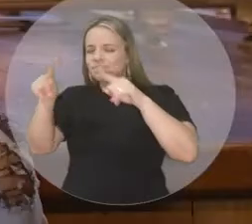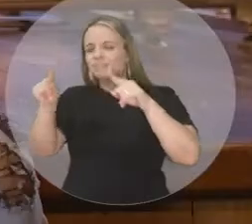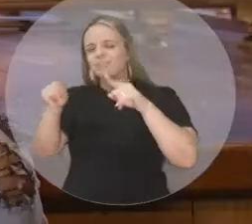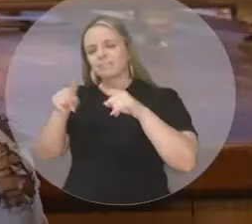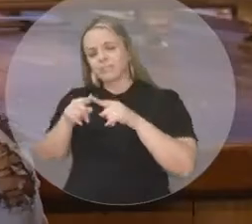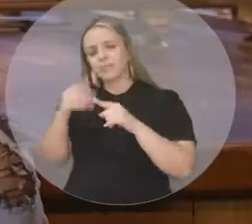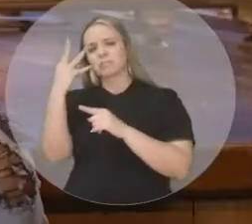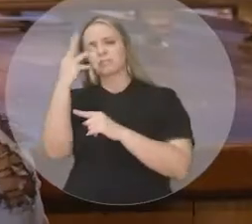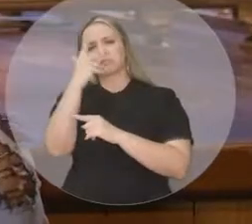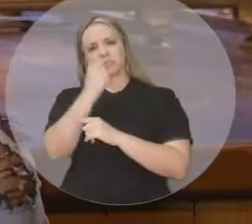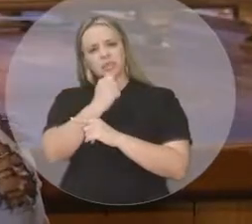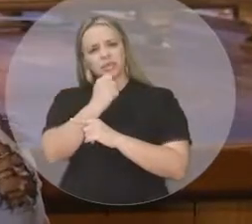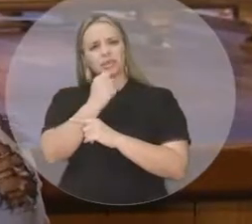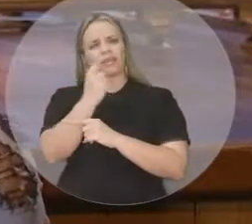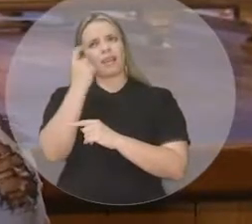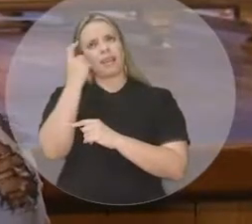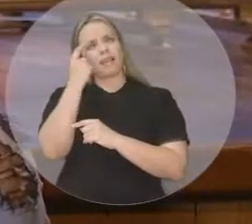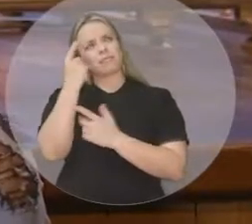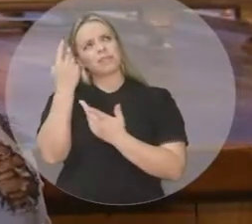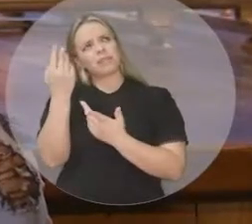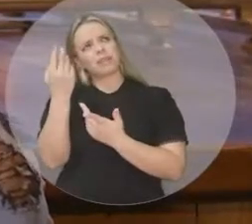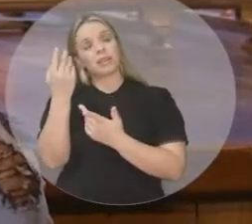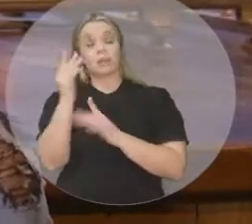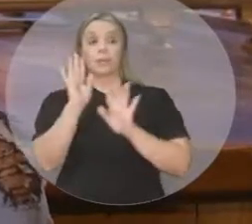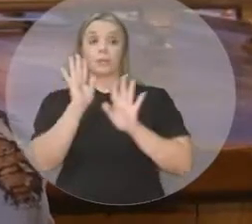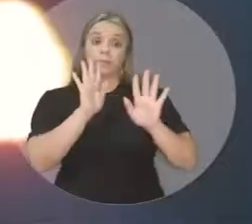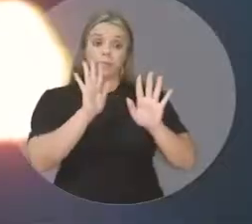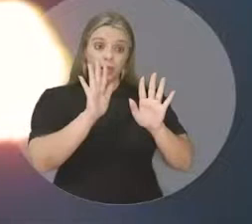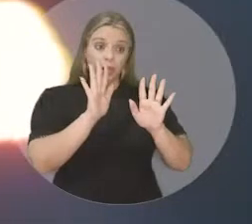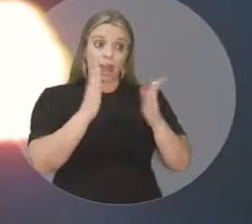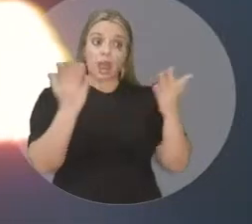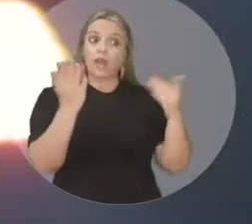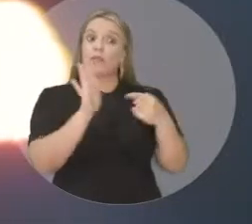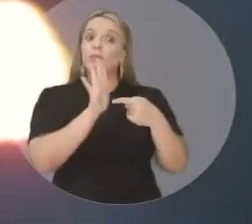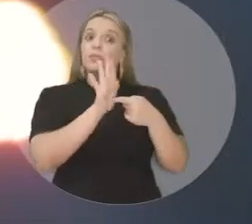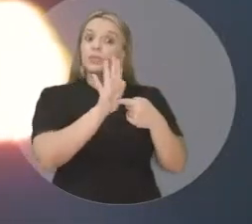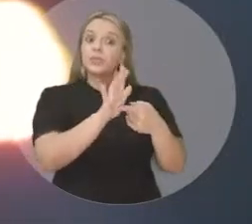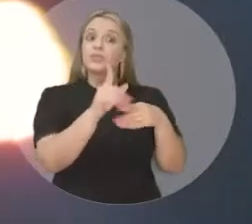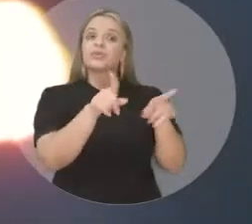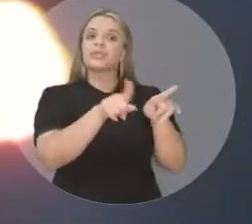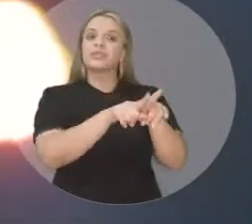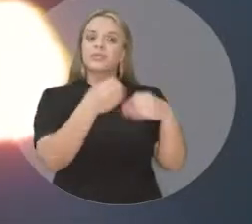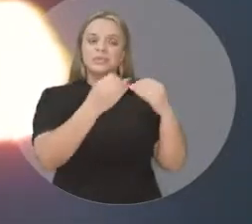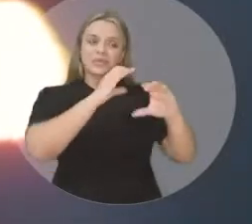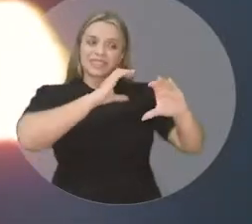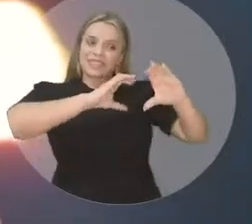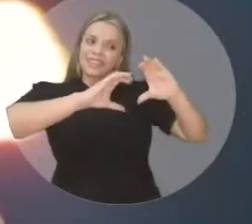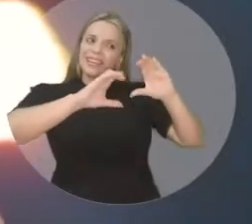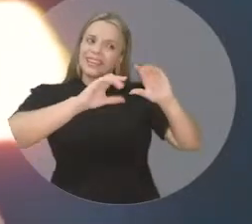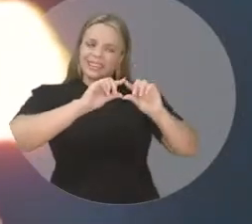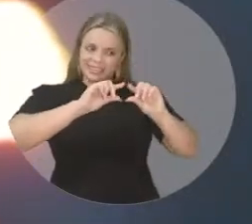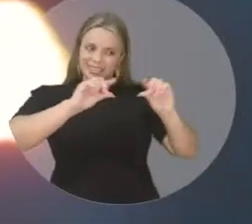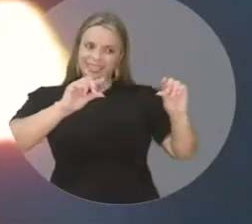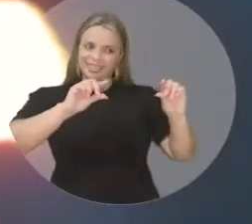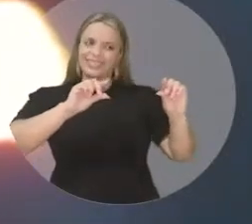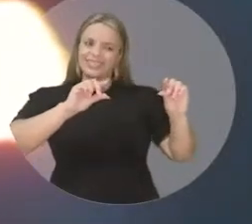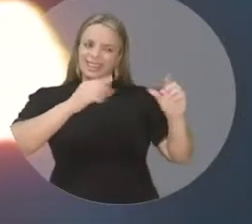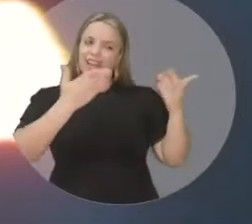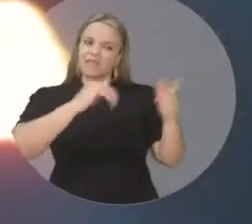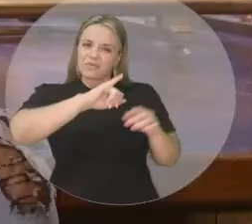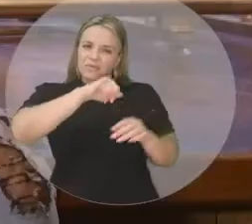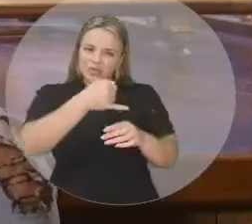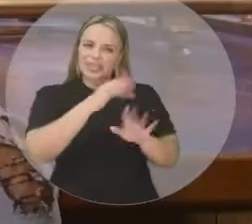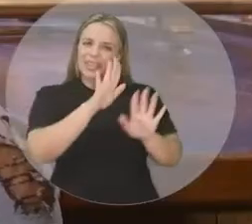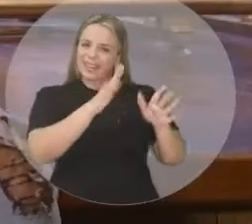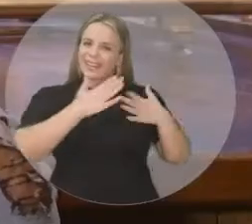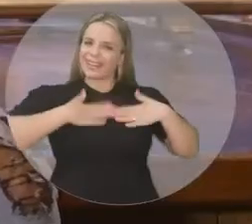caminho um pouquinho mais complicado do que outras linguagens musicais. É até engraçado você falar isso. O próprio estilo que